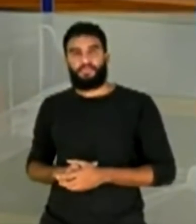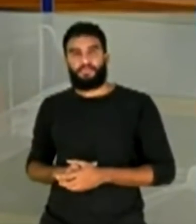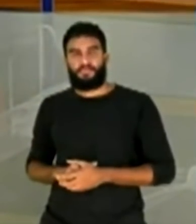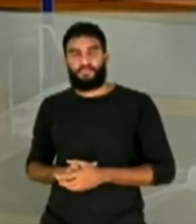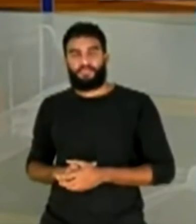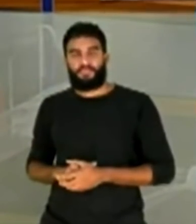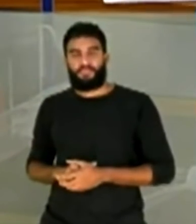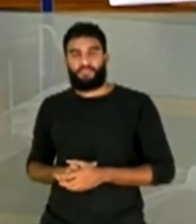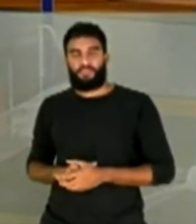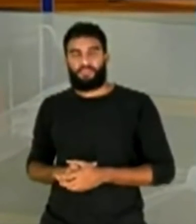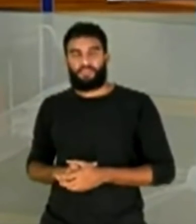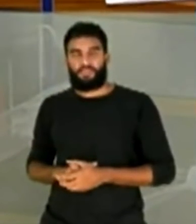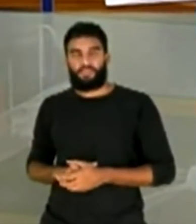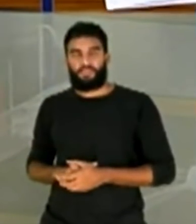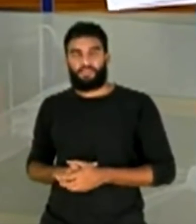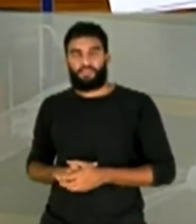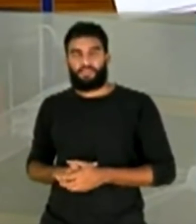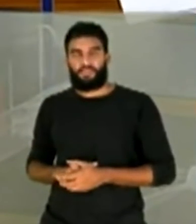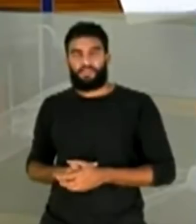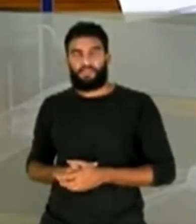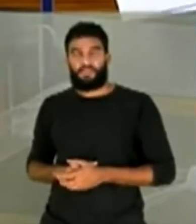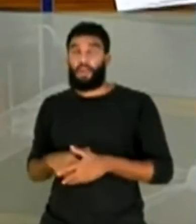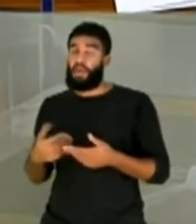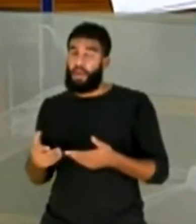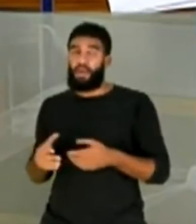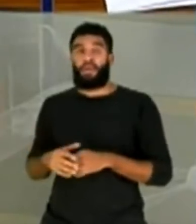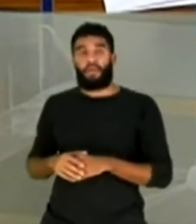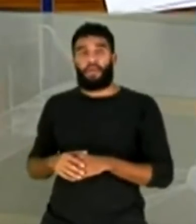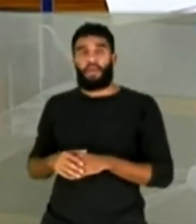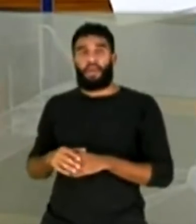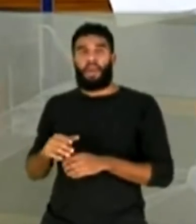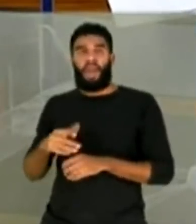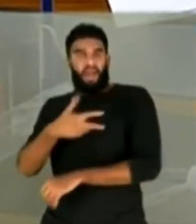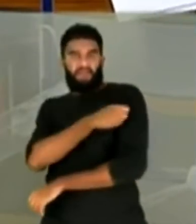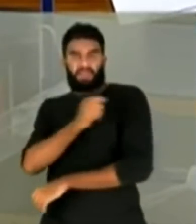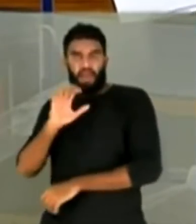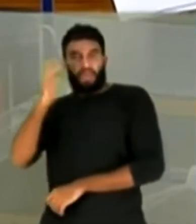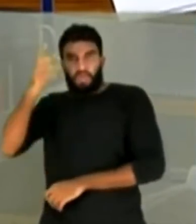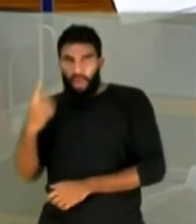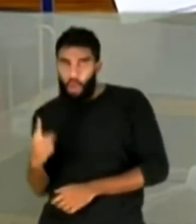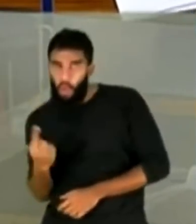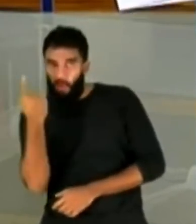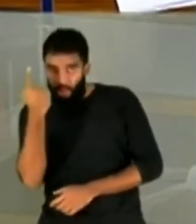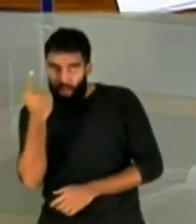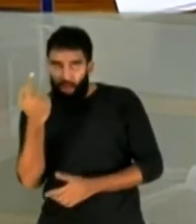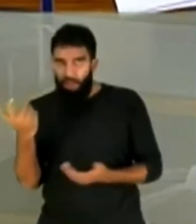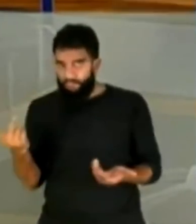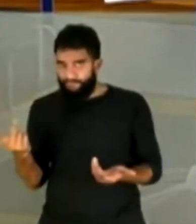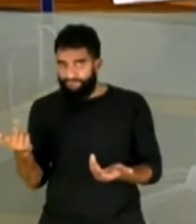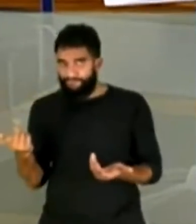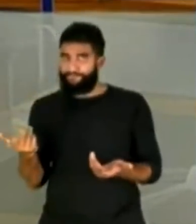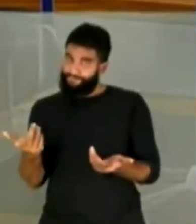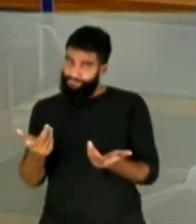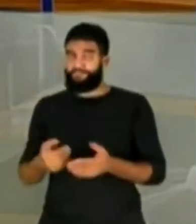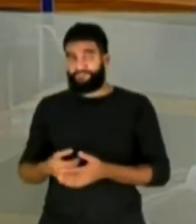Ainda o mesmo, Awake. Então, a única solução é a vacina, certo? Segura essa, milícia genocida,